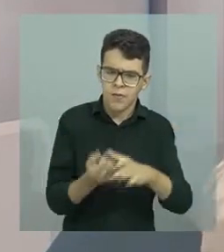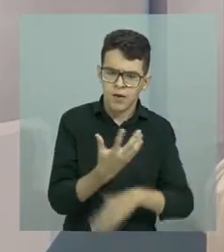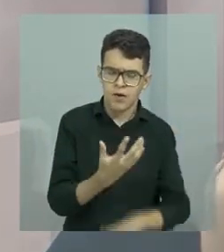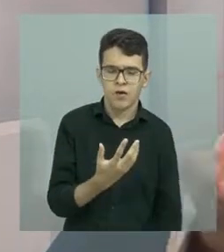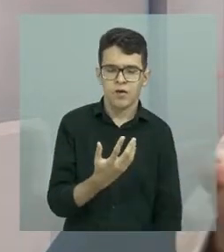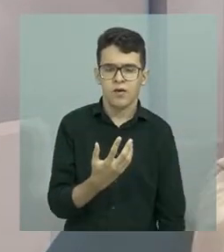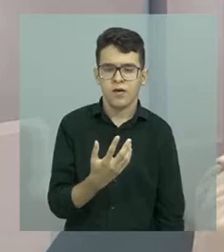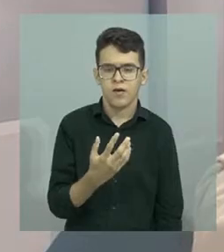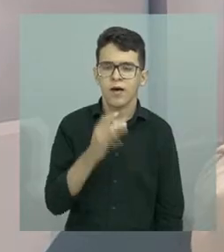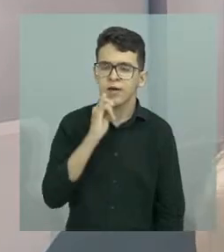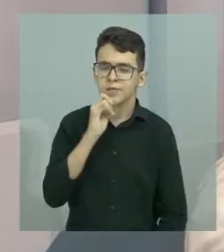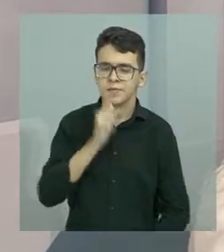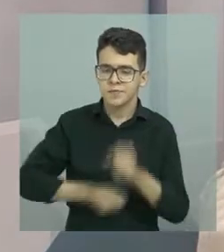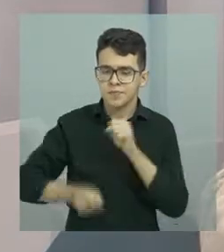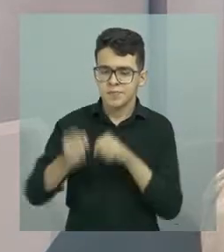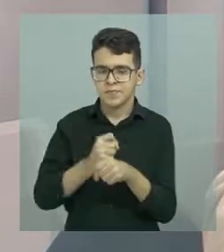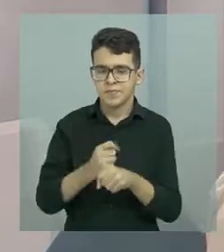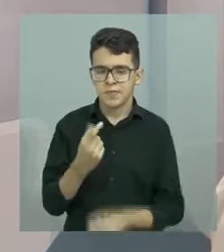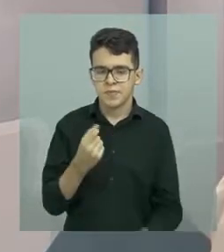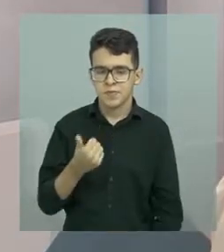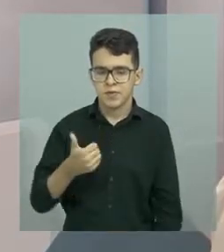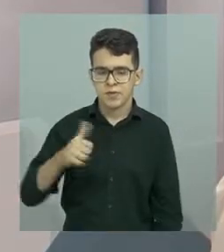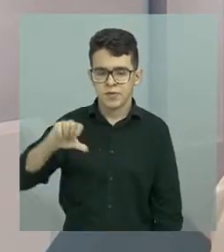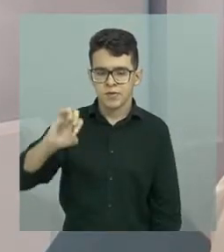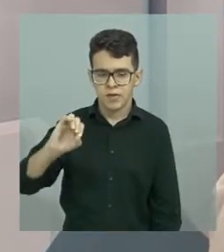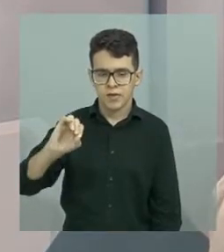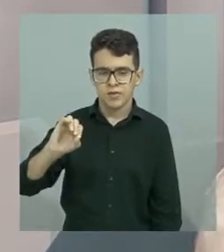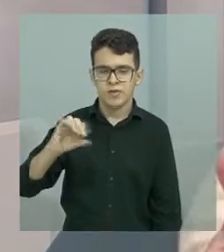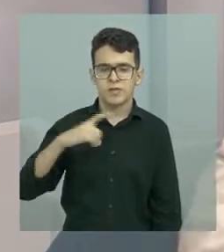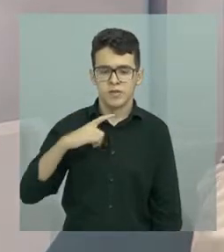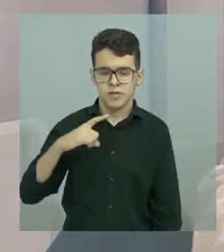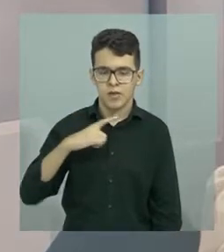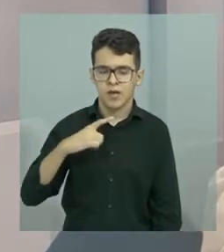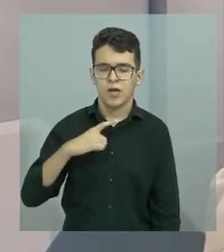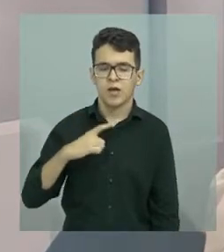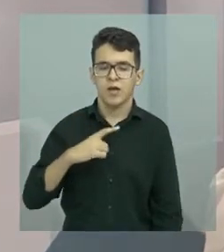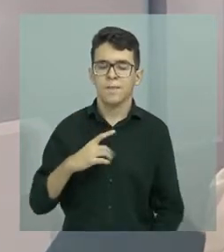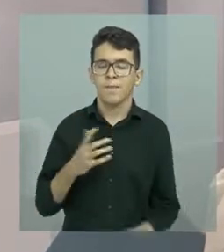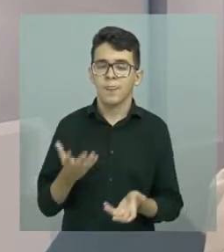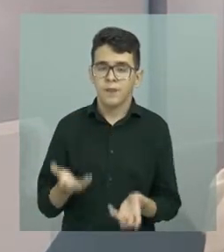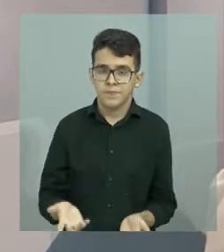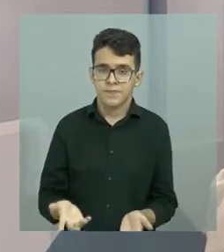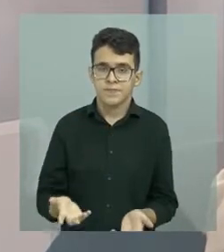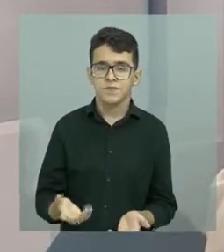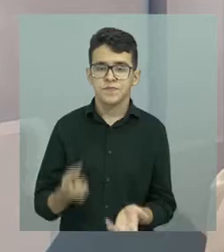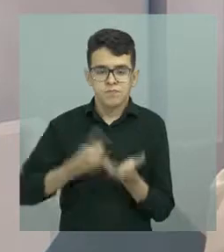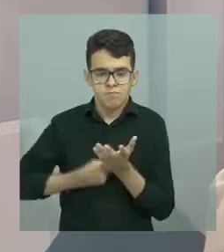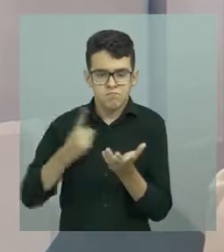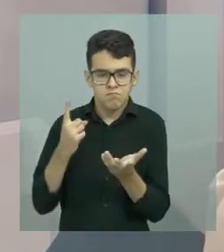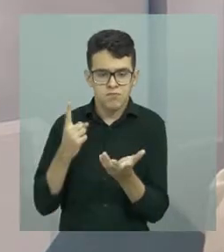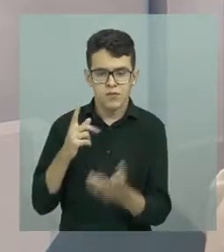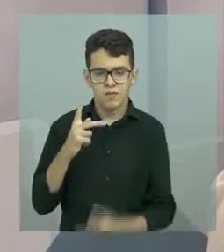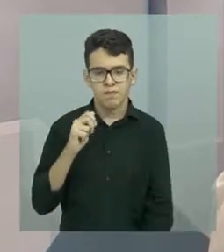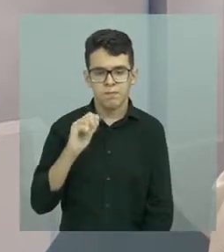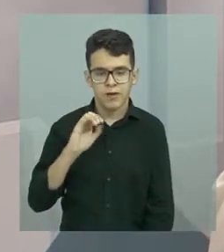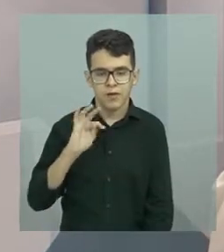realizado em 2010, que sinalizava um planejamento aí para a cidade. Hoje é espelho, é referência para outras